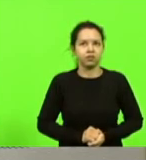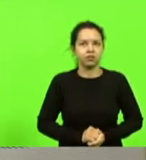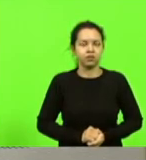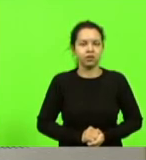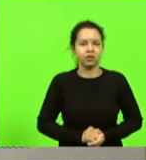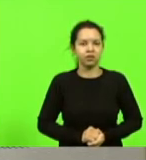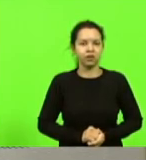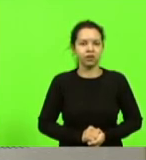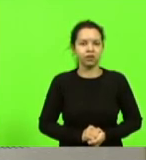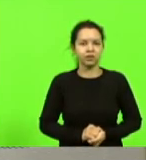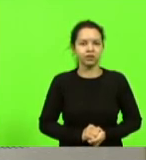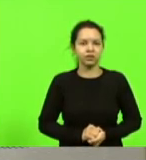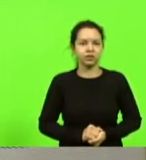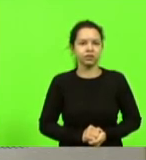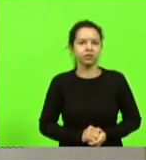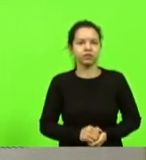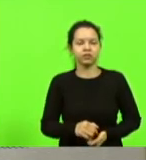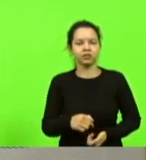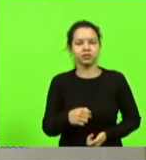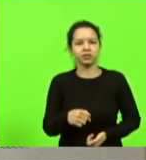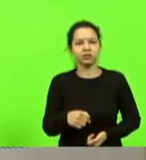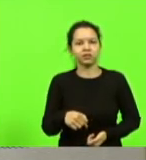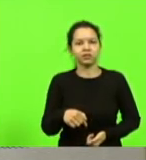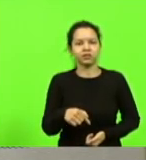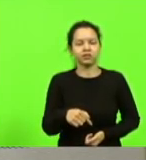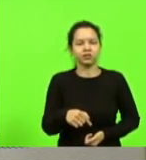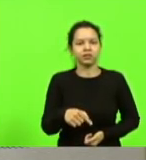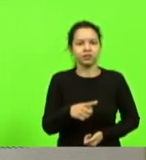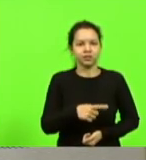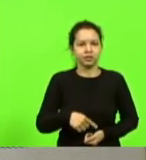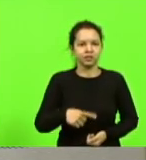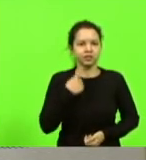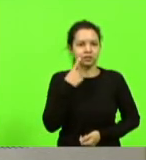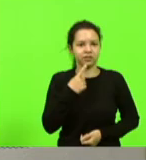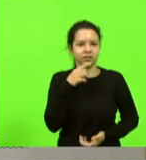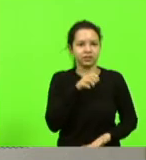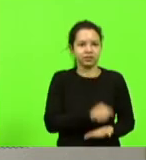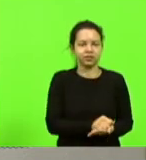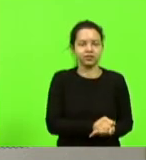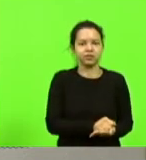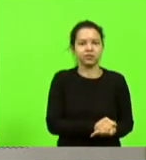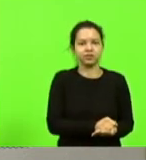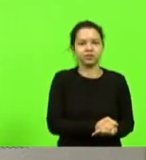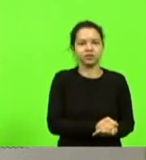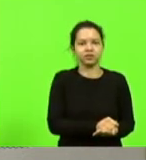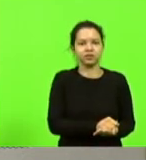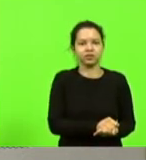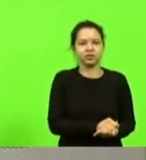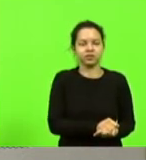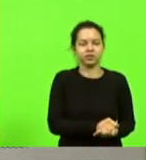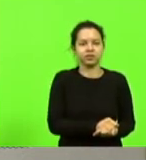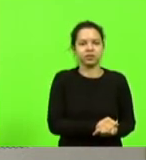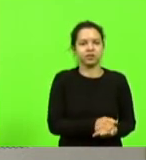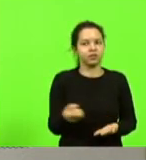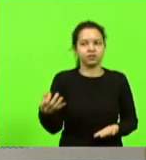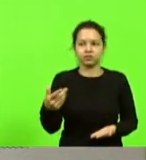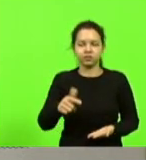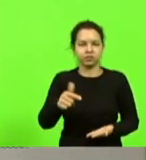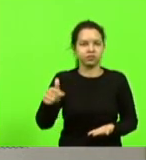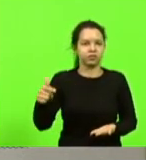Não havendo novos deputados inscritos, oradores inscritos, essa